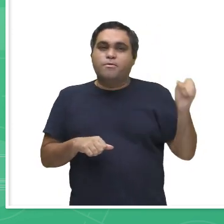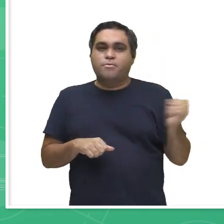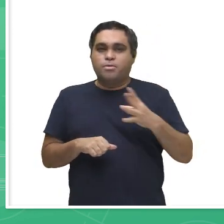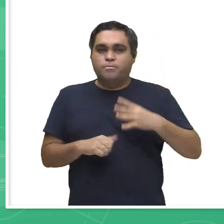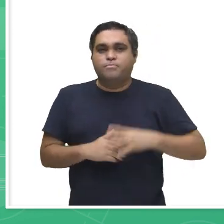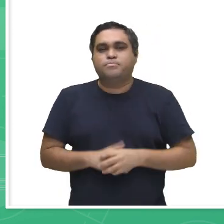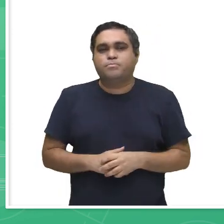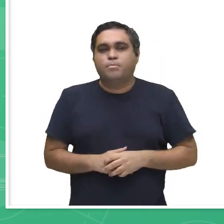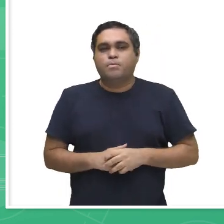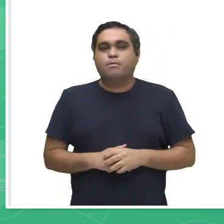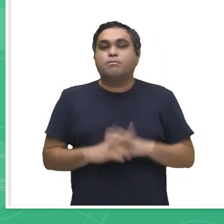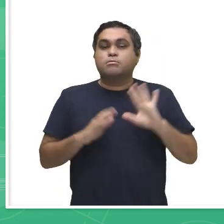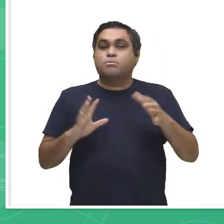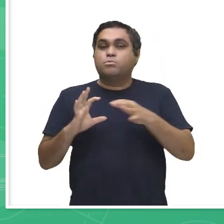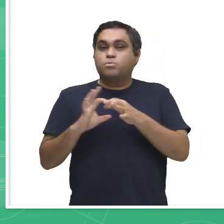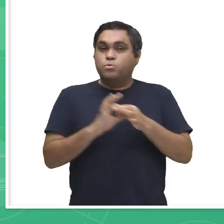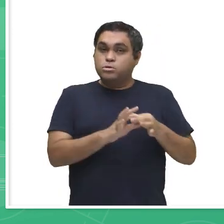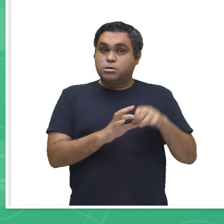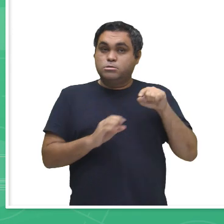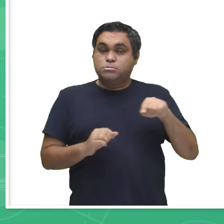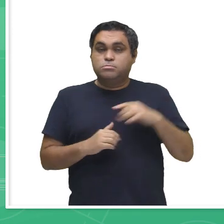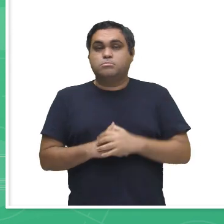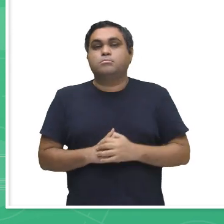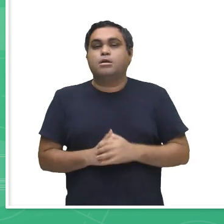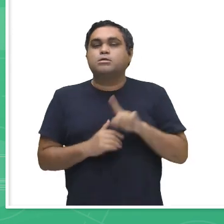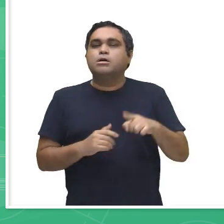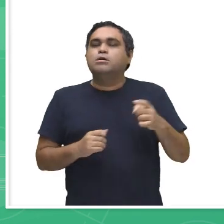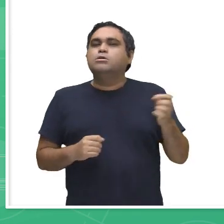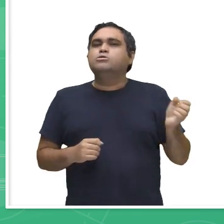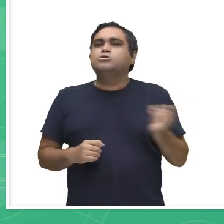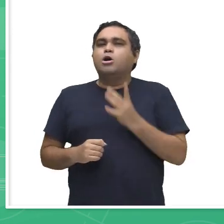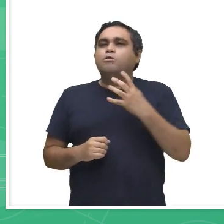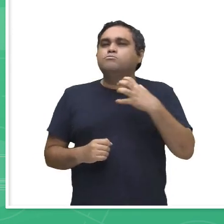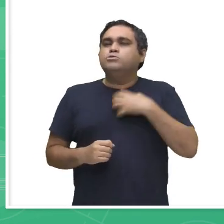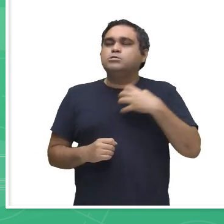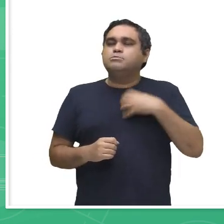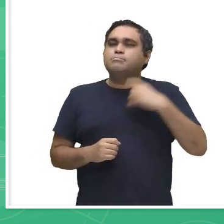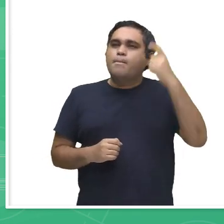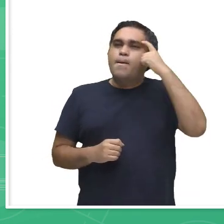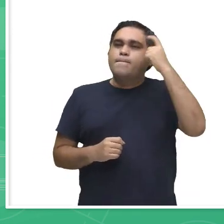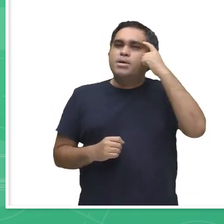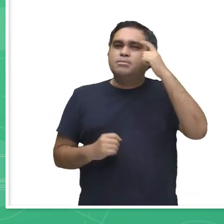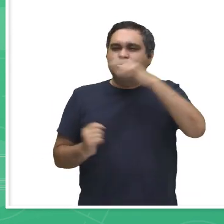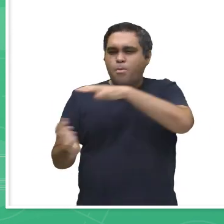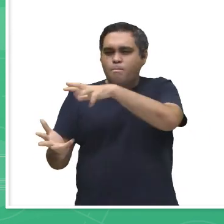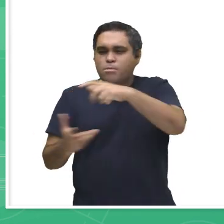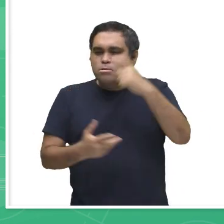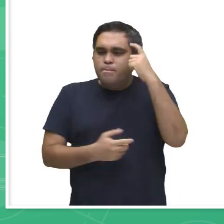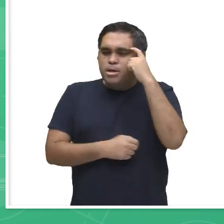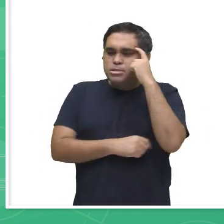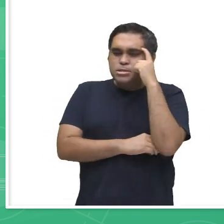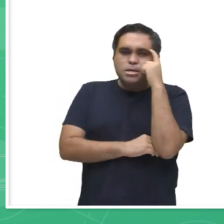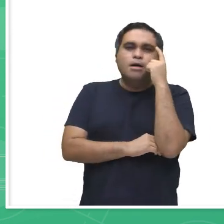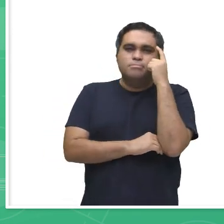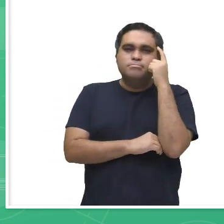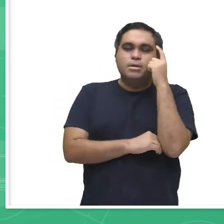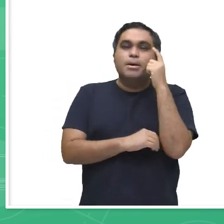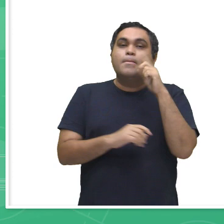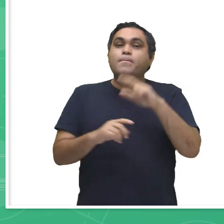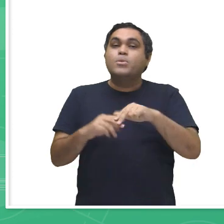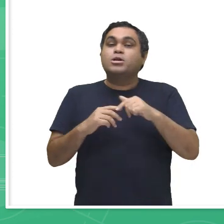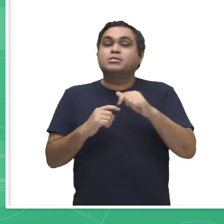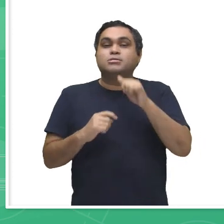moderna. Contexto histórico. Surge uma nova maneira de pensar e ver o mundo, tá? Resultado das transformações históricas